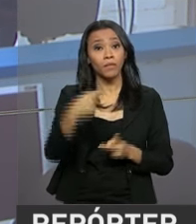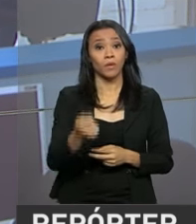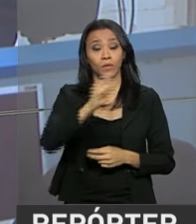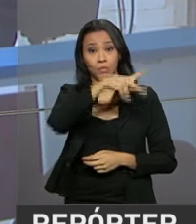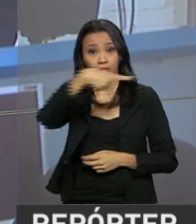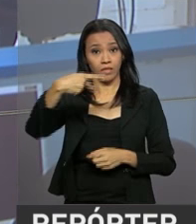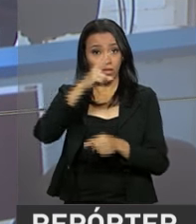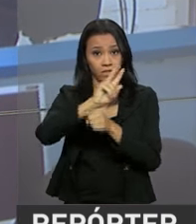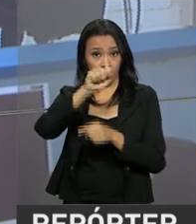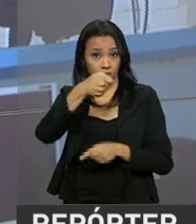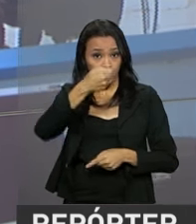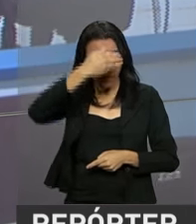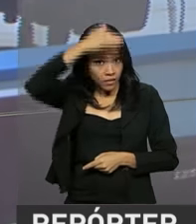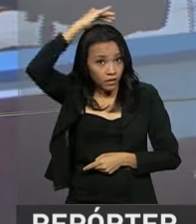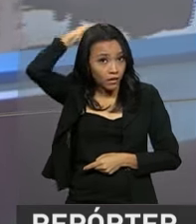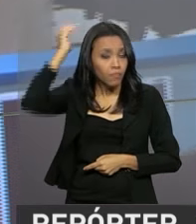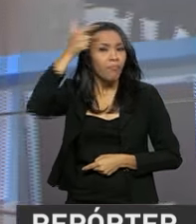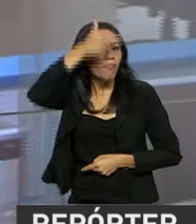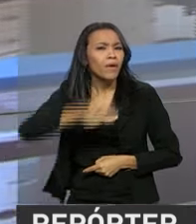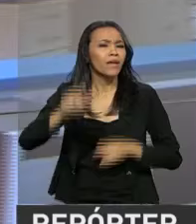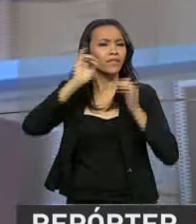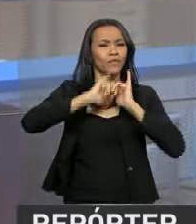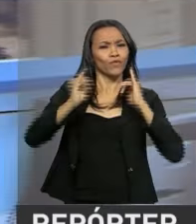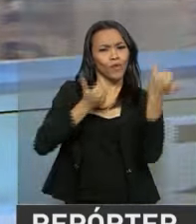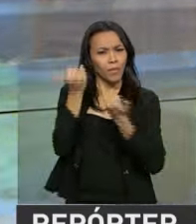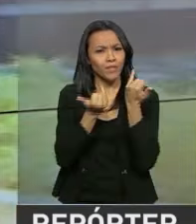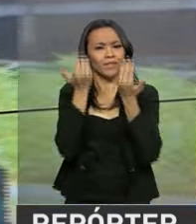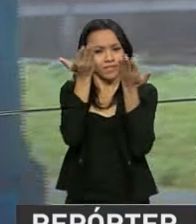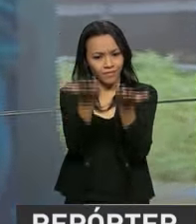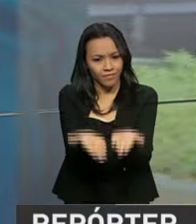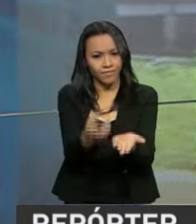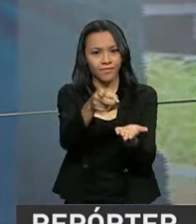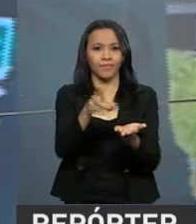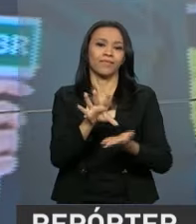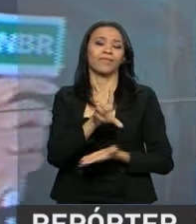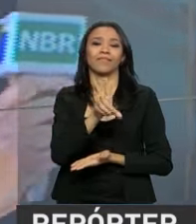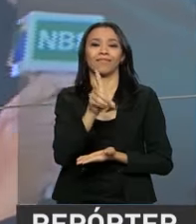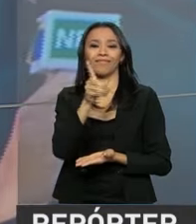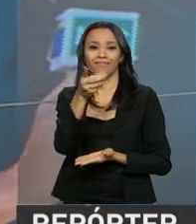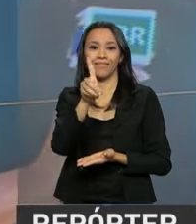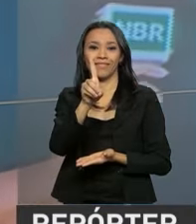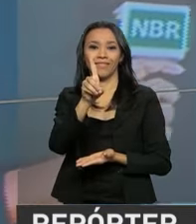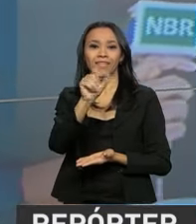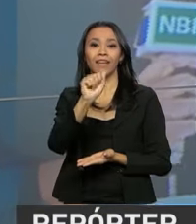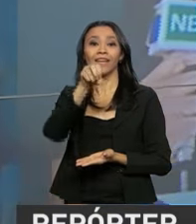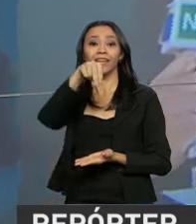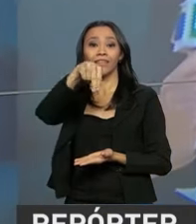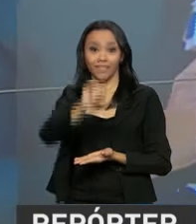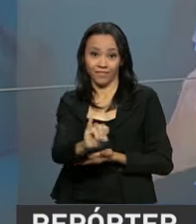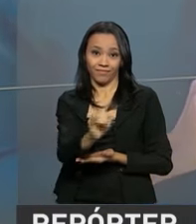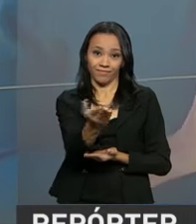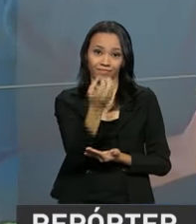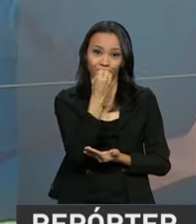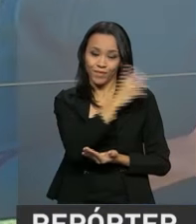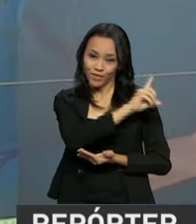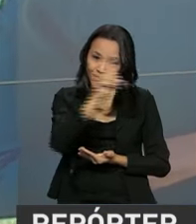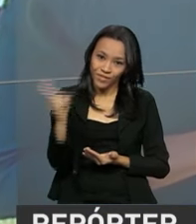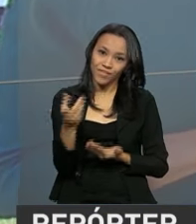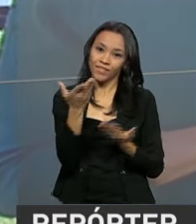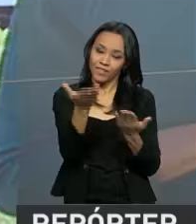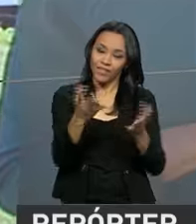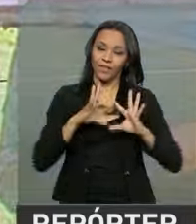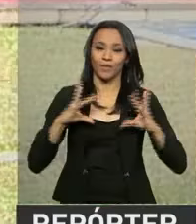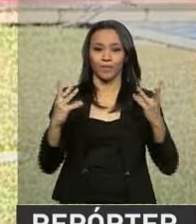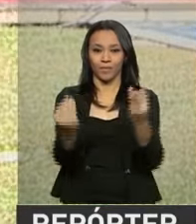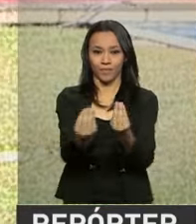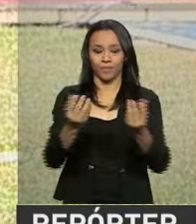da reunião. Quem tem mais informações para a gente é a repórter Daniela Almeida. Daniela, bom dia. Bom dia, Jaime. Bom dia